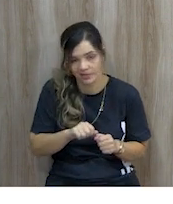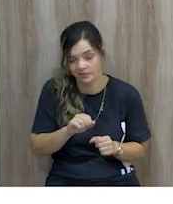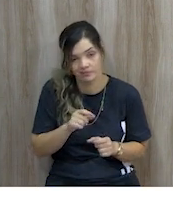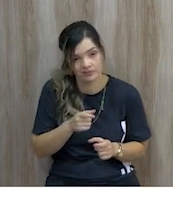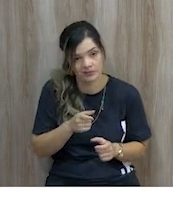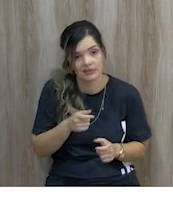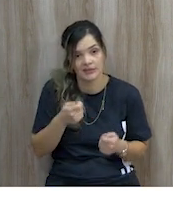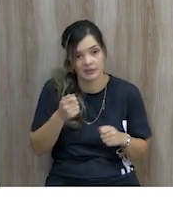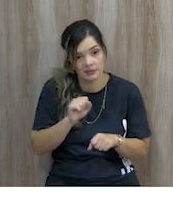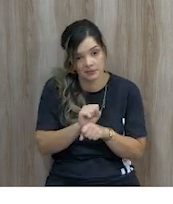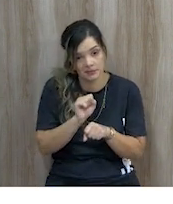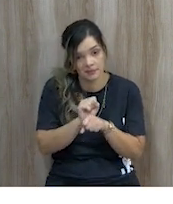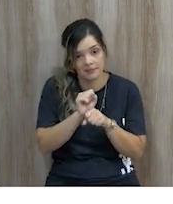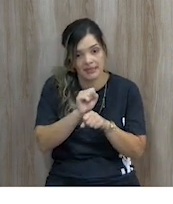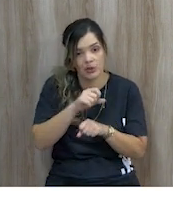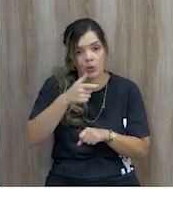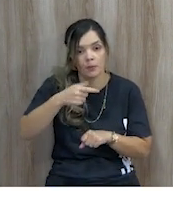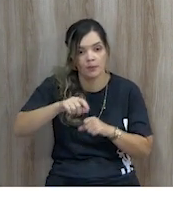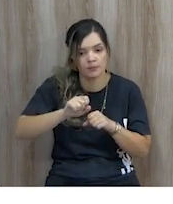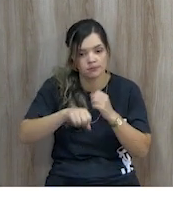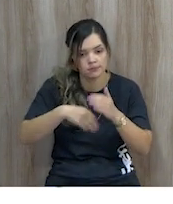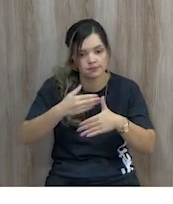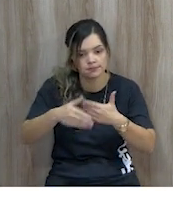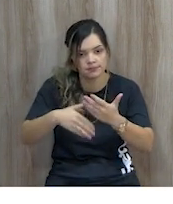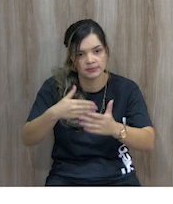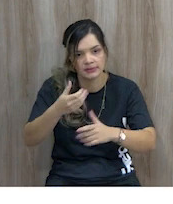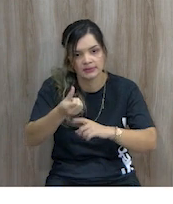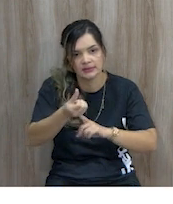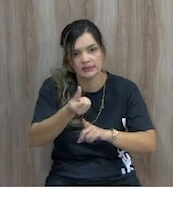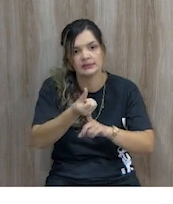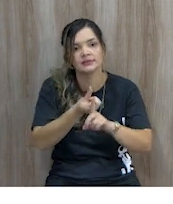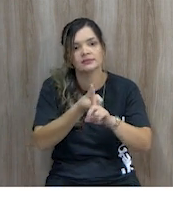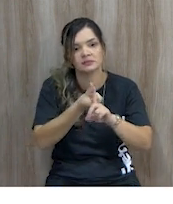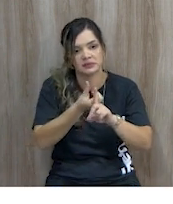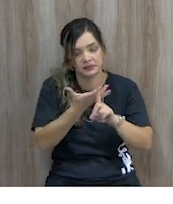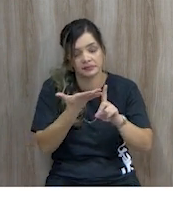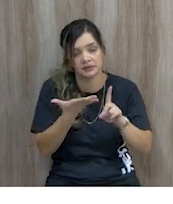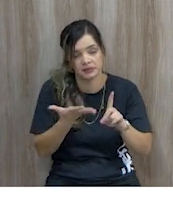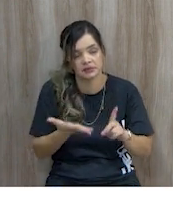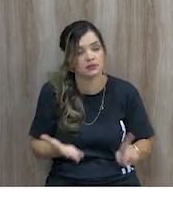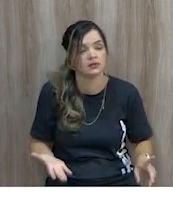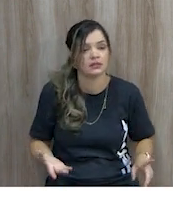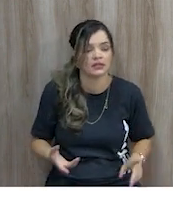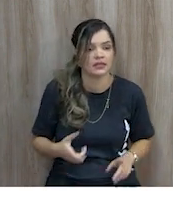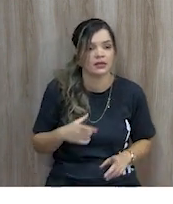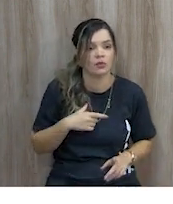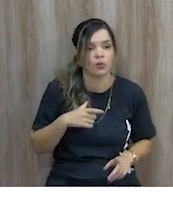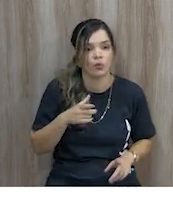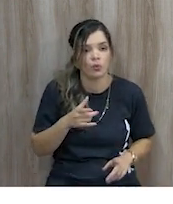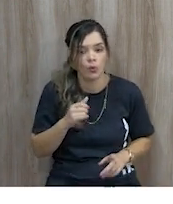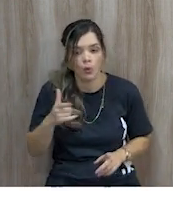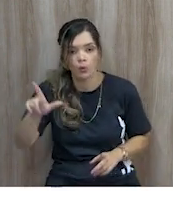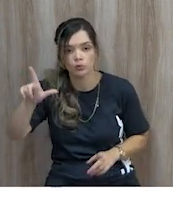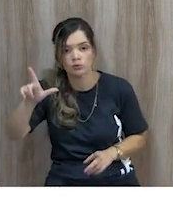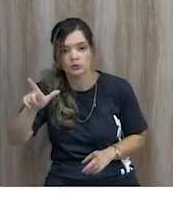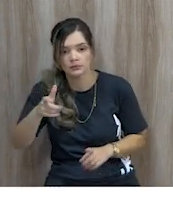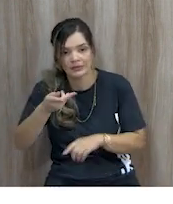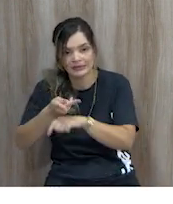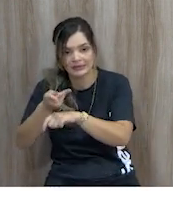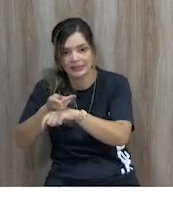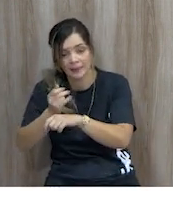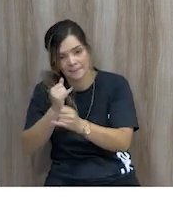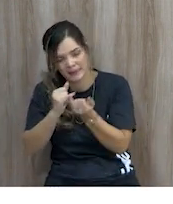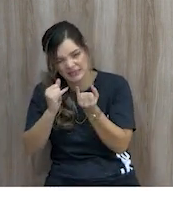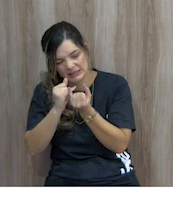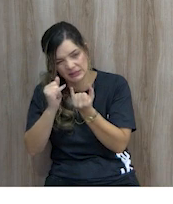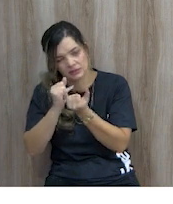abordagem. Mas eu trouxe um caso parecido, em que o dente 25 é um pôntico e tinha muita exposição de raiz